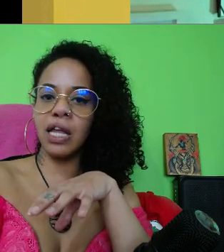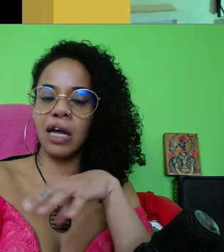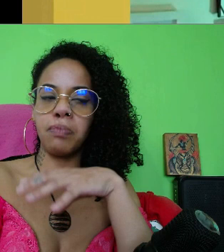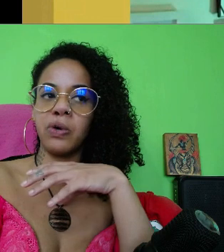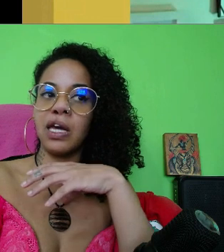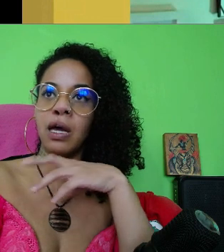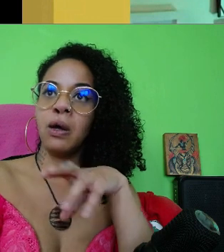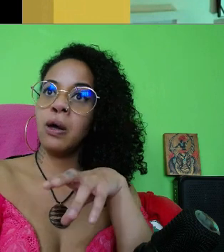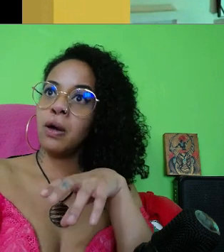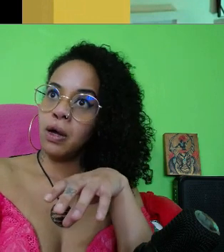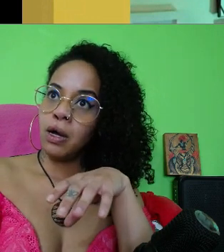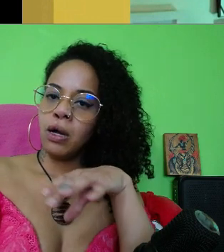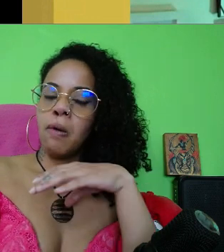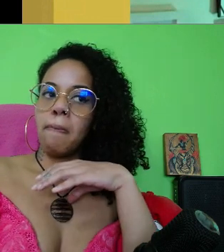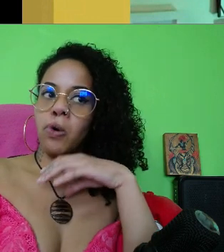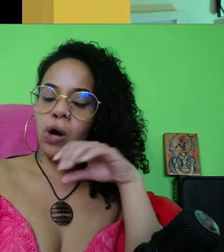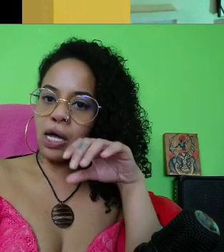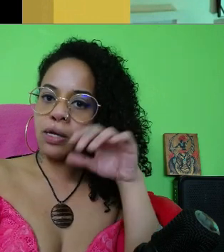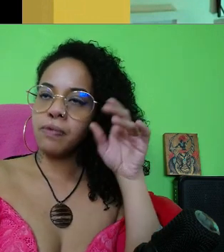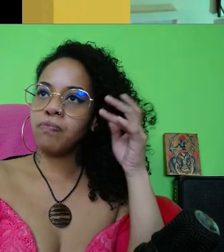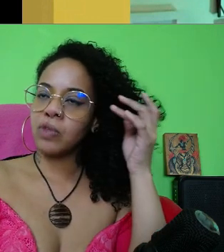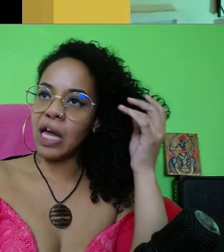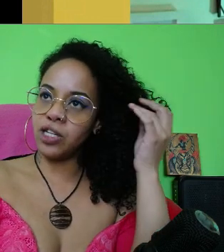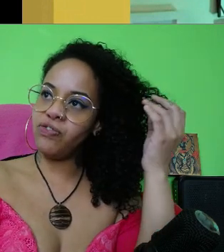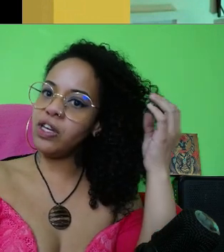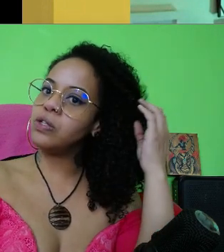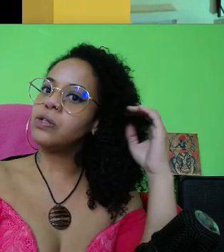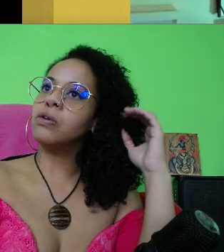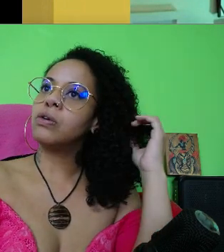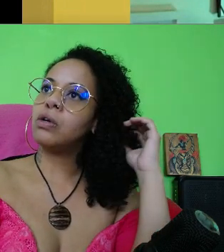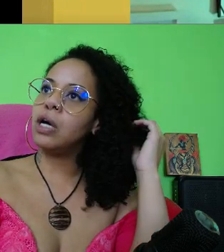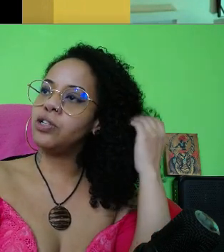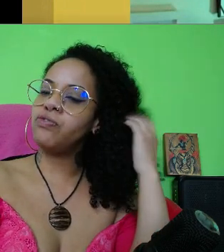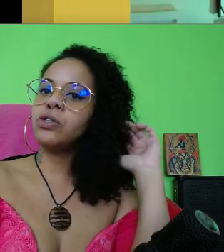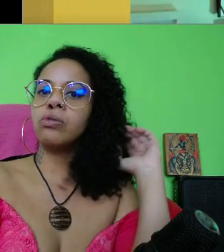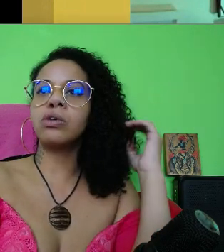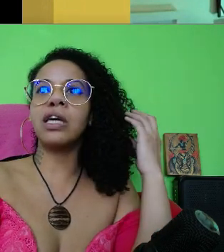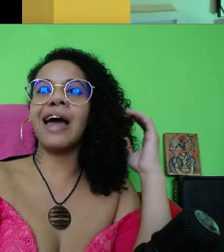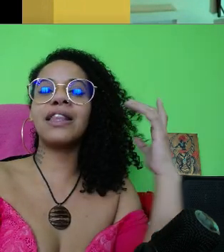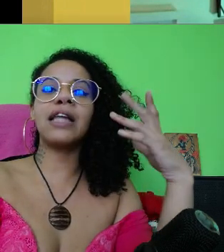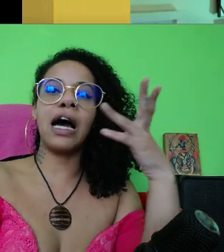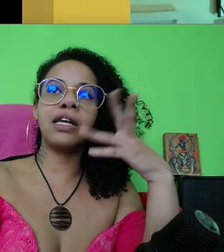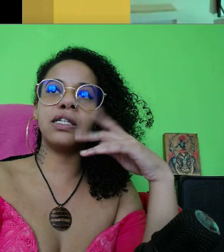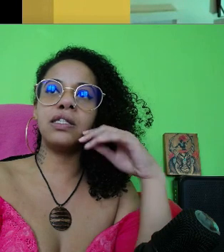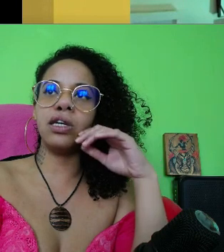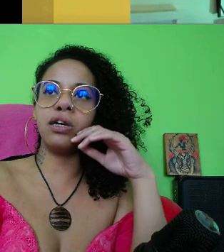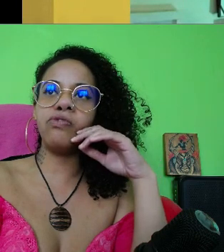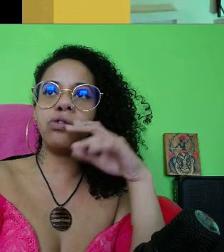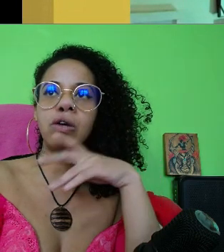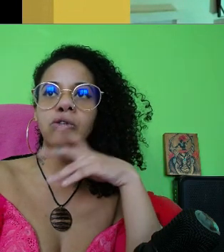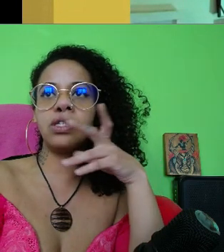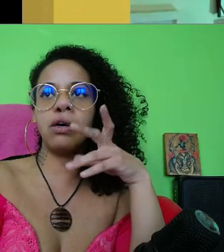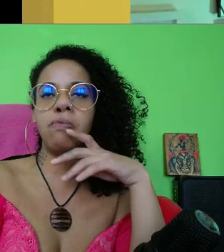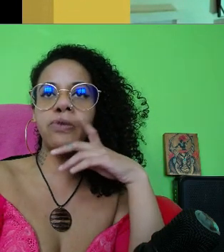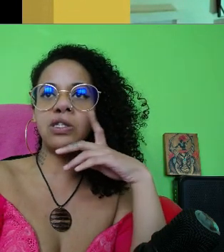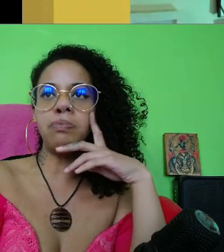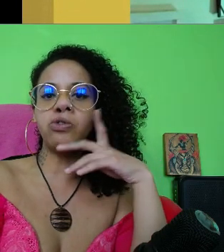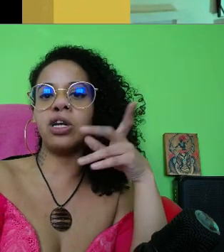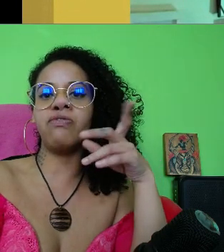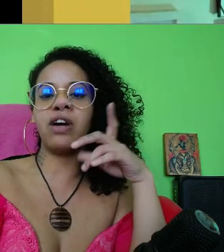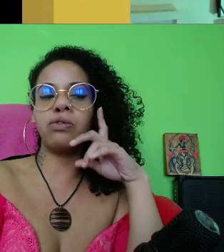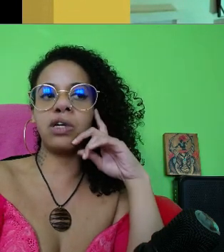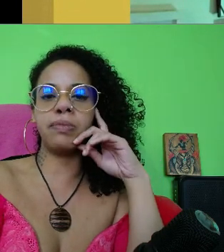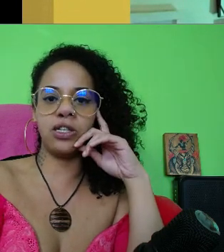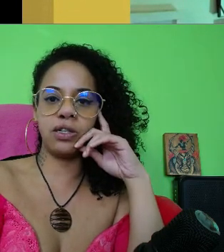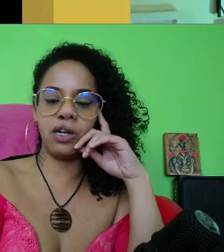não sei o que é ataque porque é difícil é difícil o que é ataque assim foi o que aconteceu Por